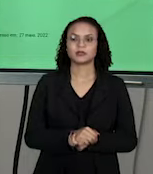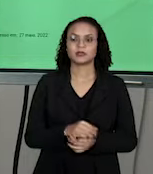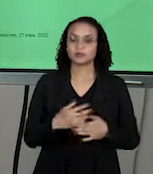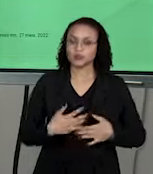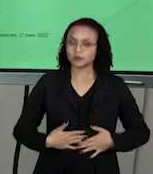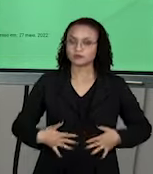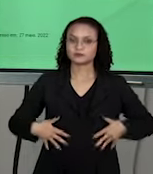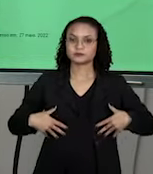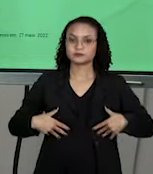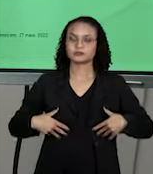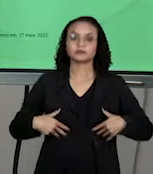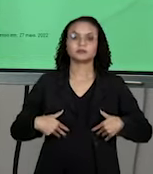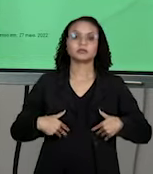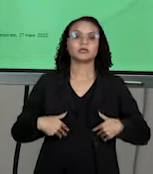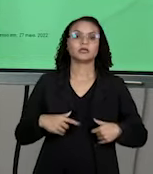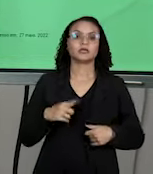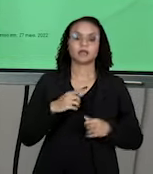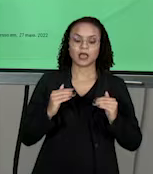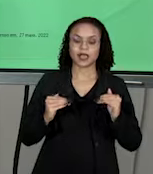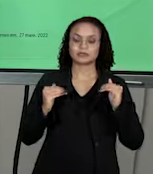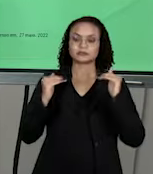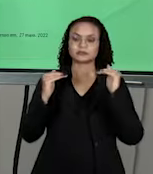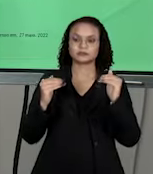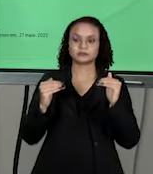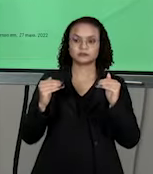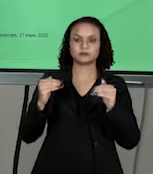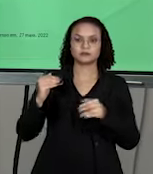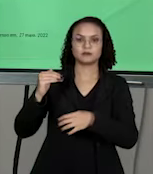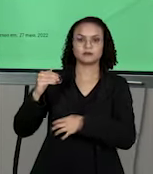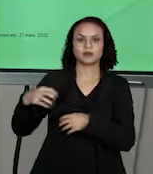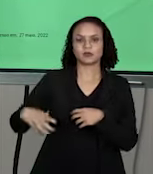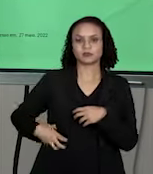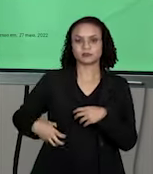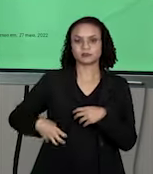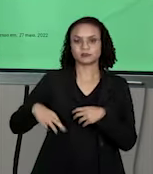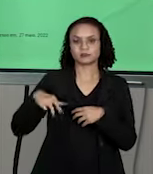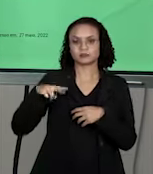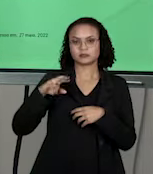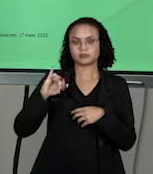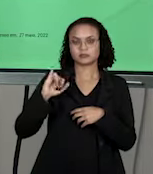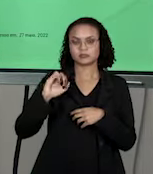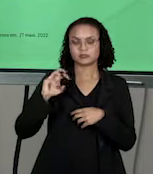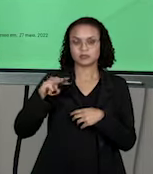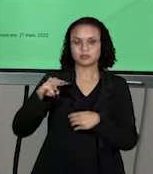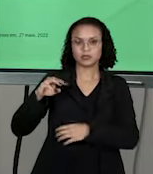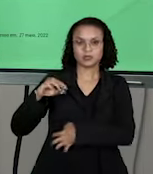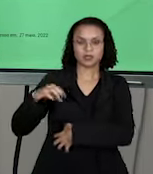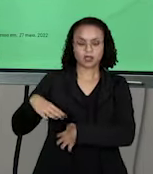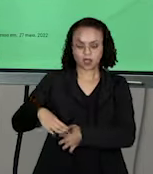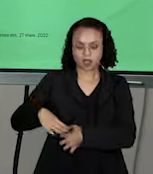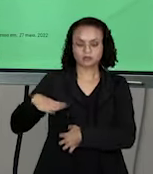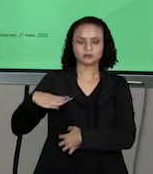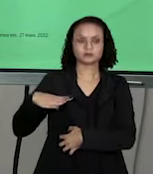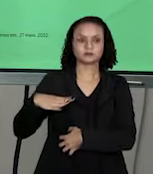ter, acima dos rins, que fazem parte do sistema excretor, as glândulas